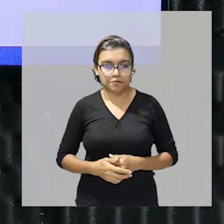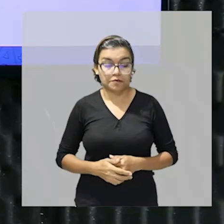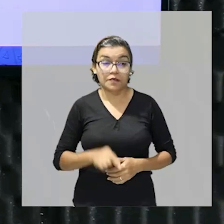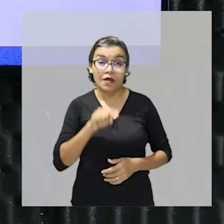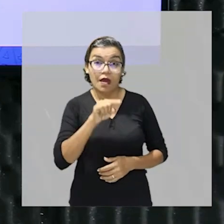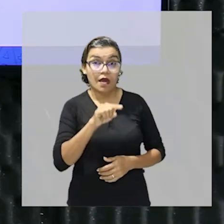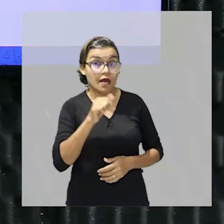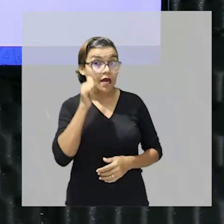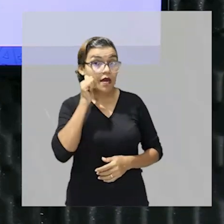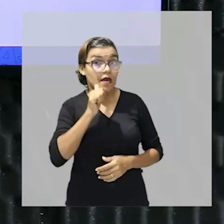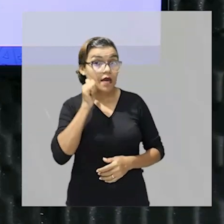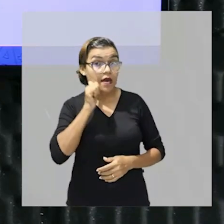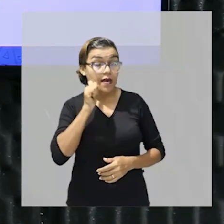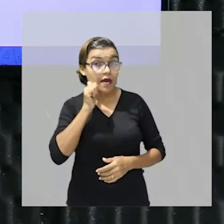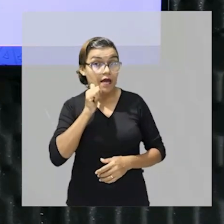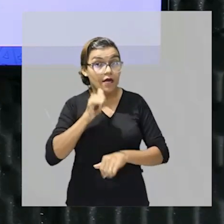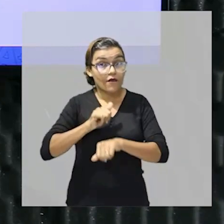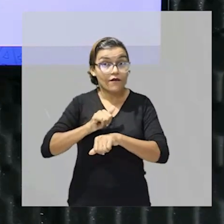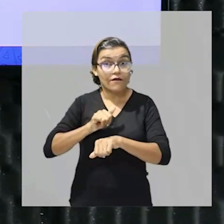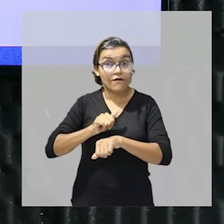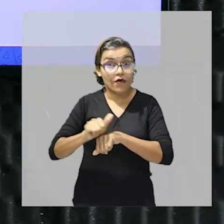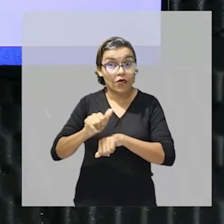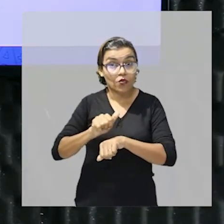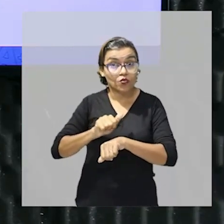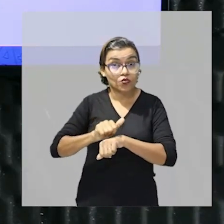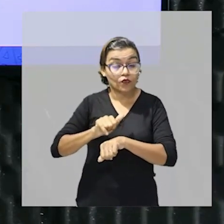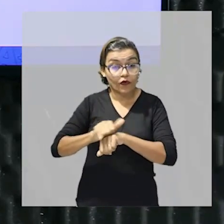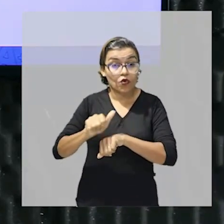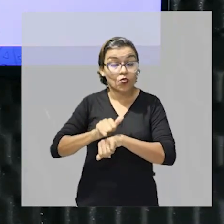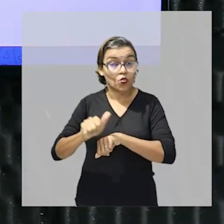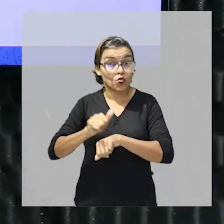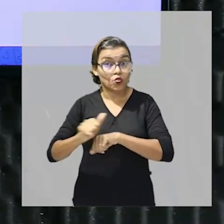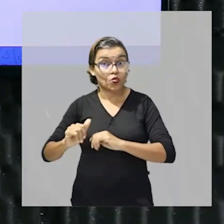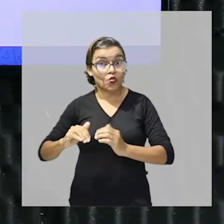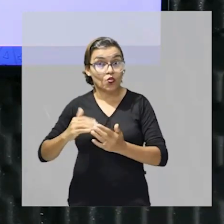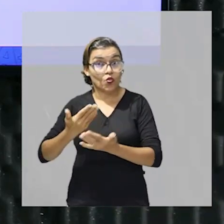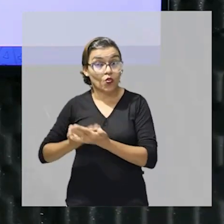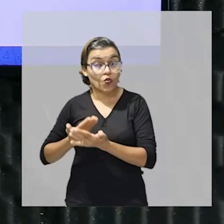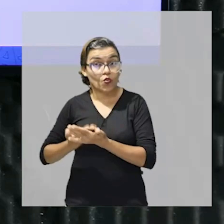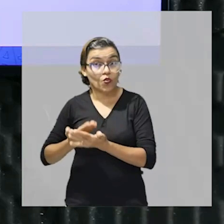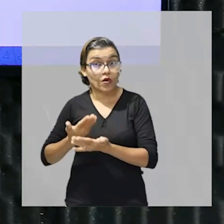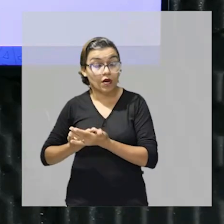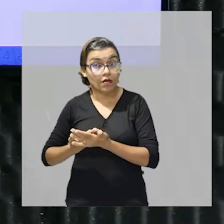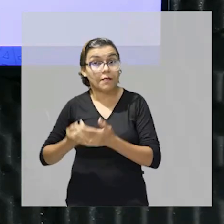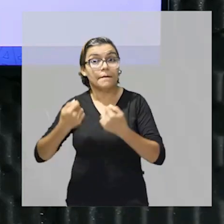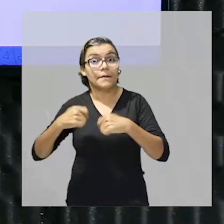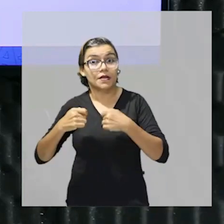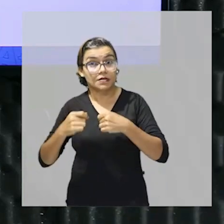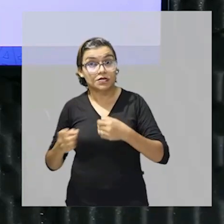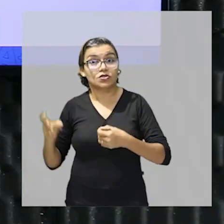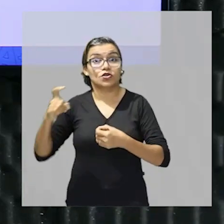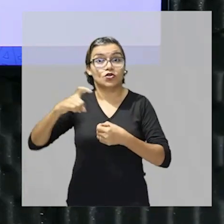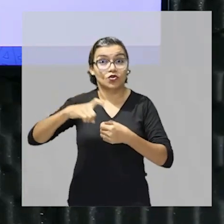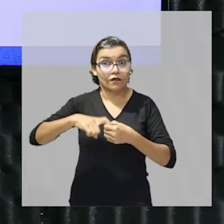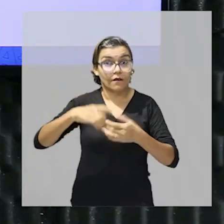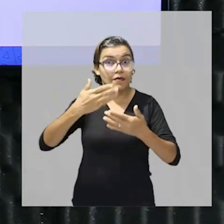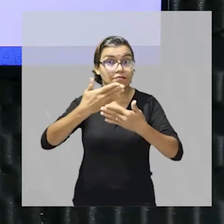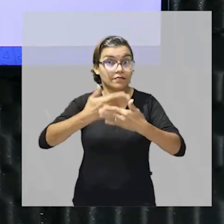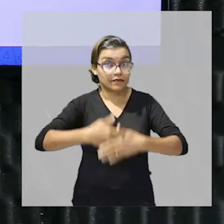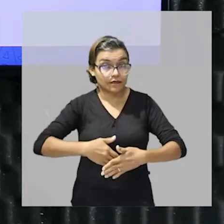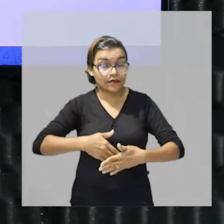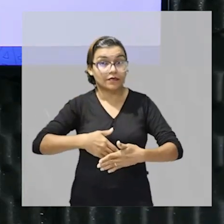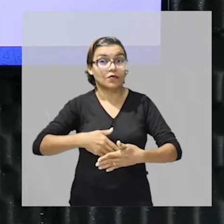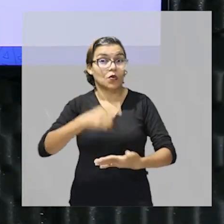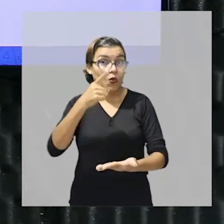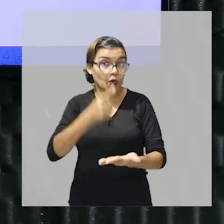veio para a aula, por isso, ou portanto, ela terá que reagendar o seu teste ou